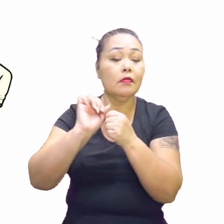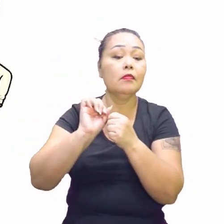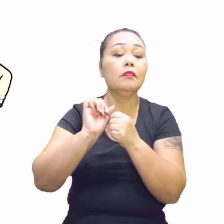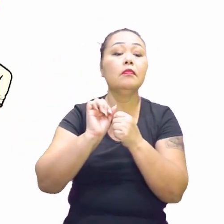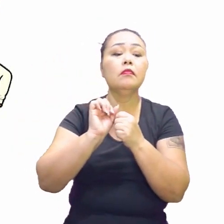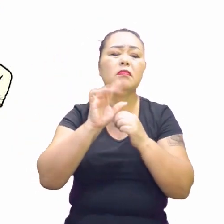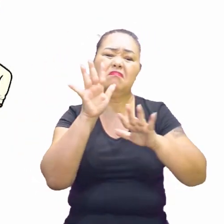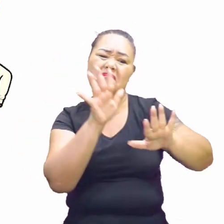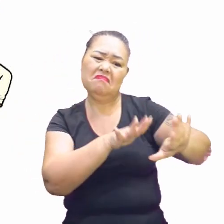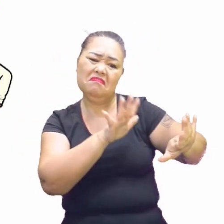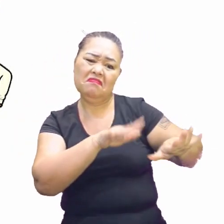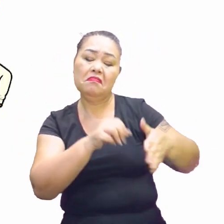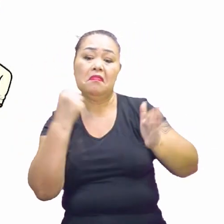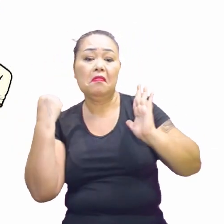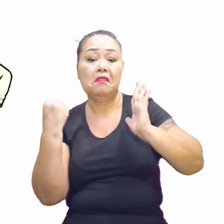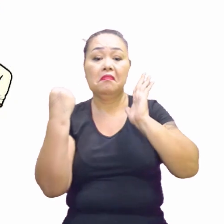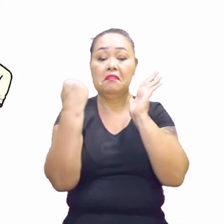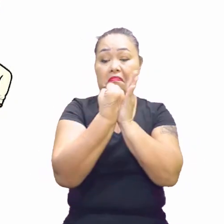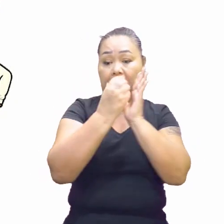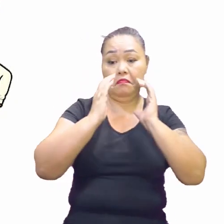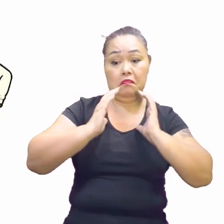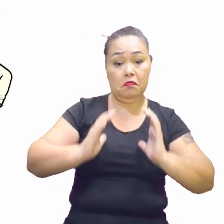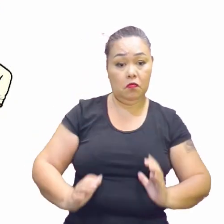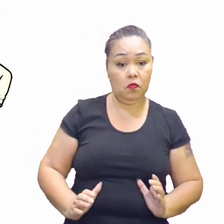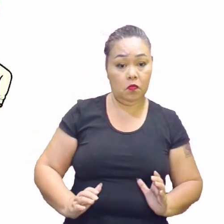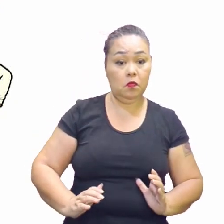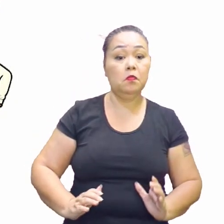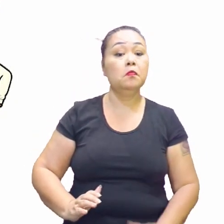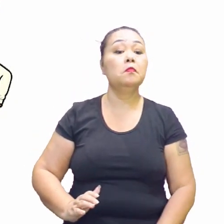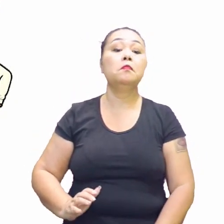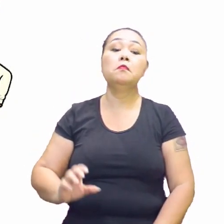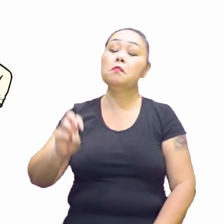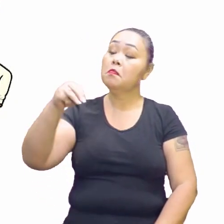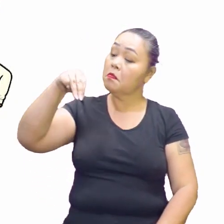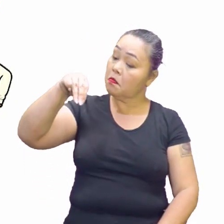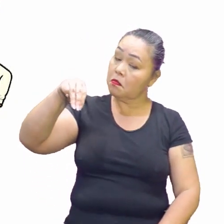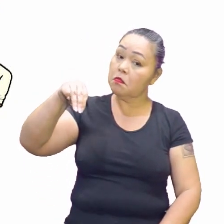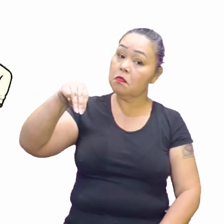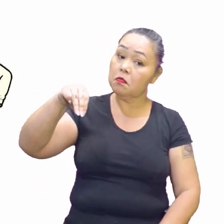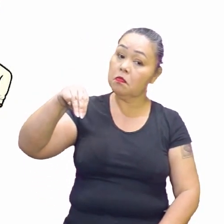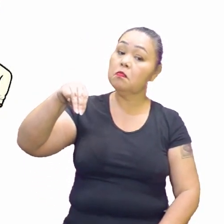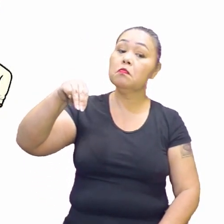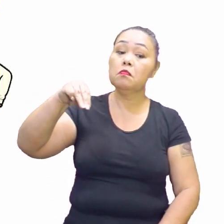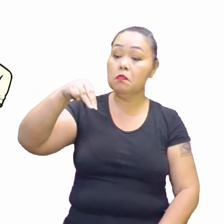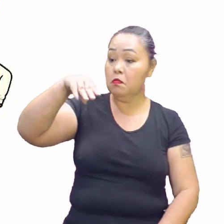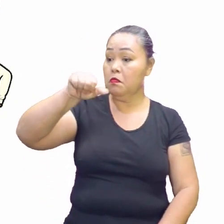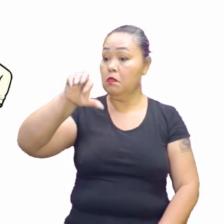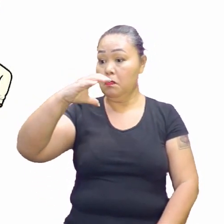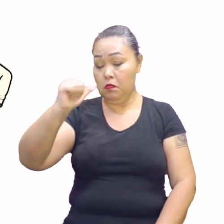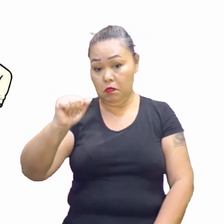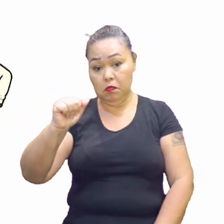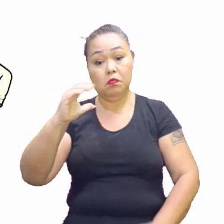seu comportamento. Descaso e desprezo marca o seu